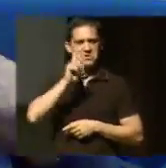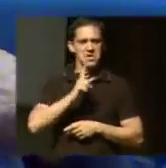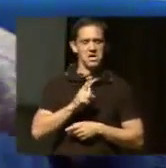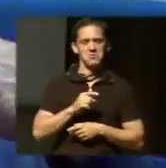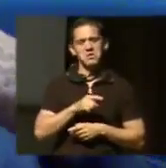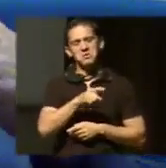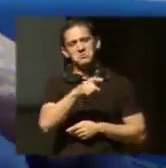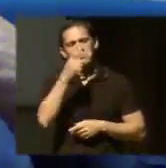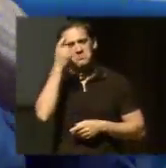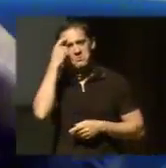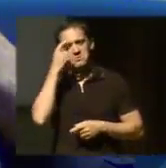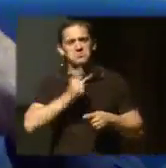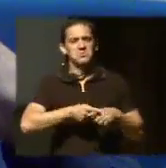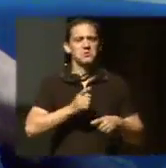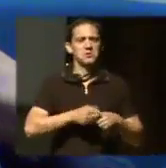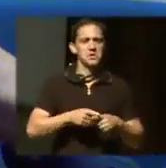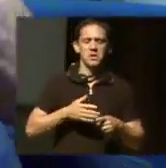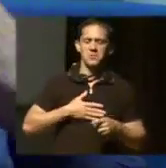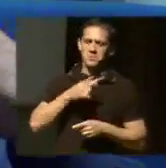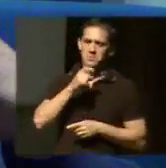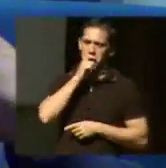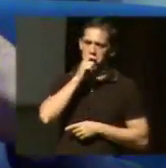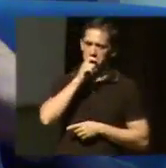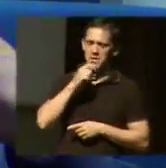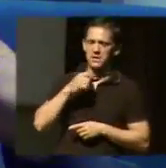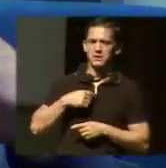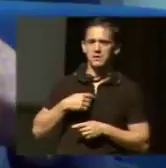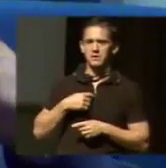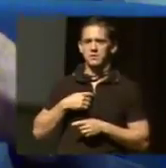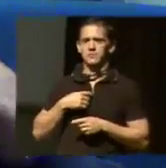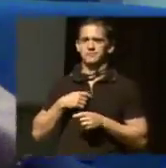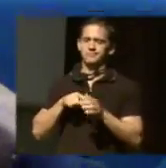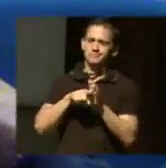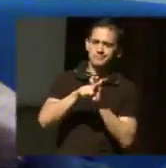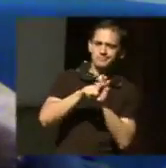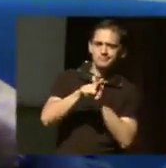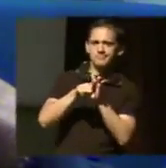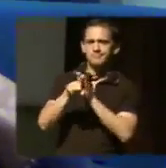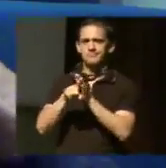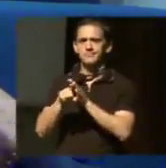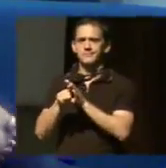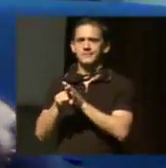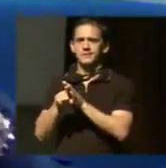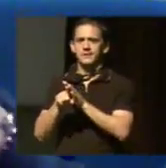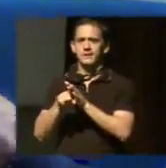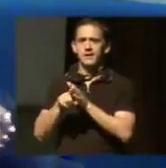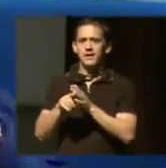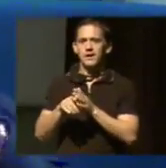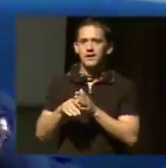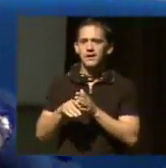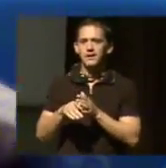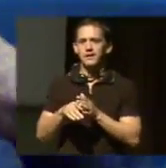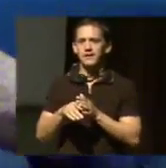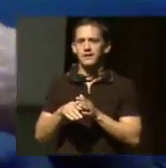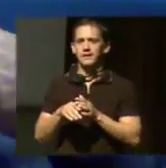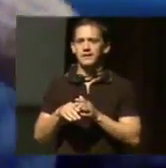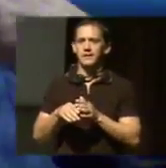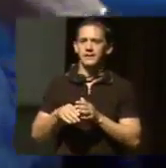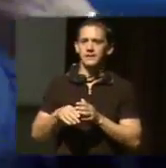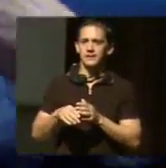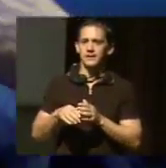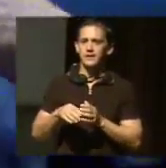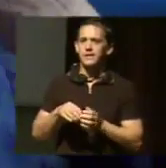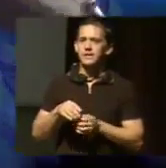O meu pai, a gente entende, analisa a situação e a gente vê que quem não dá valor foi o